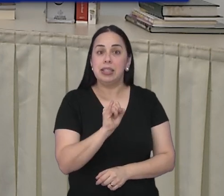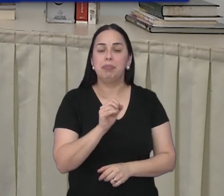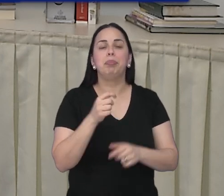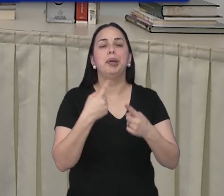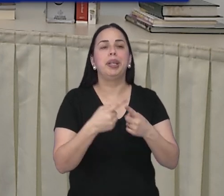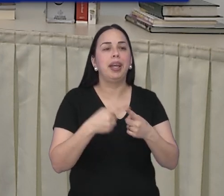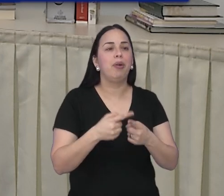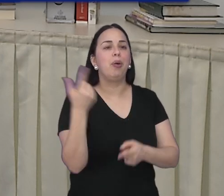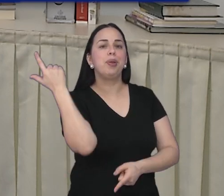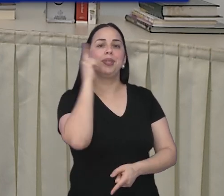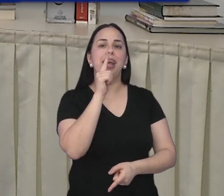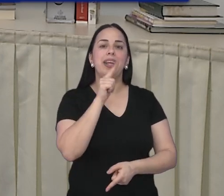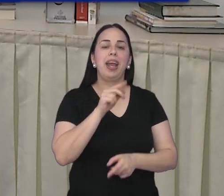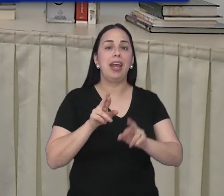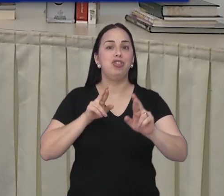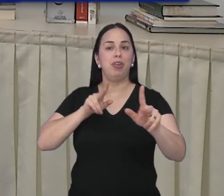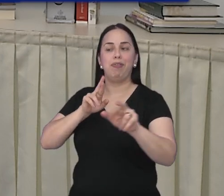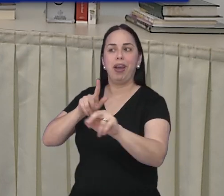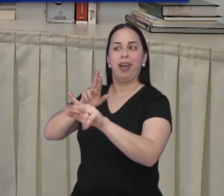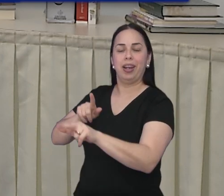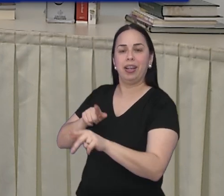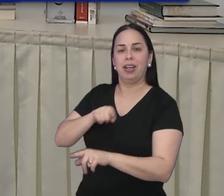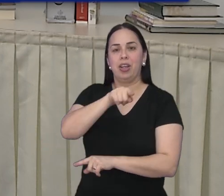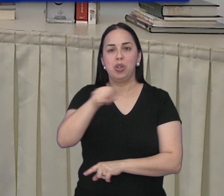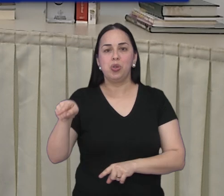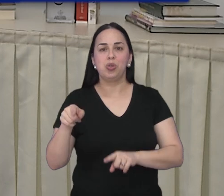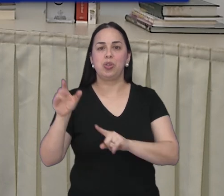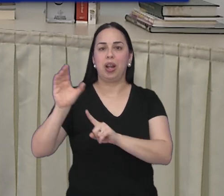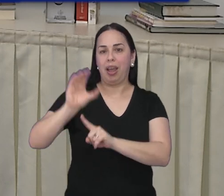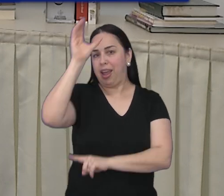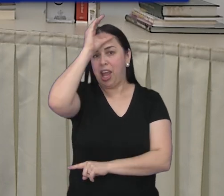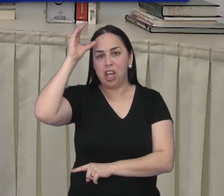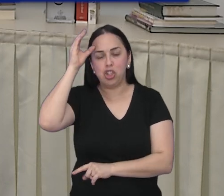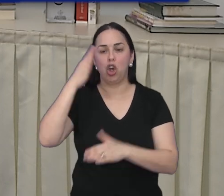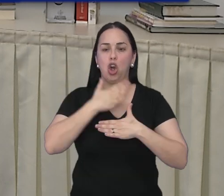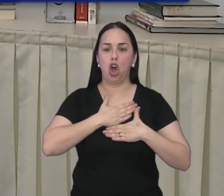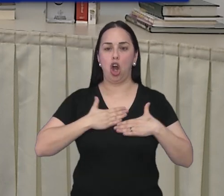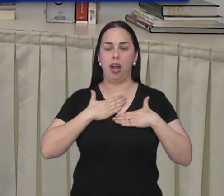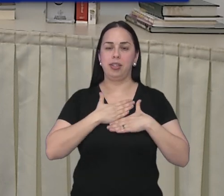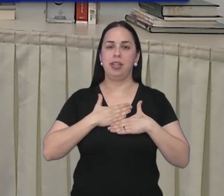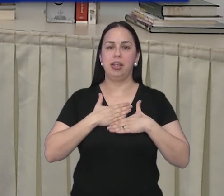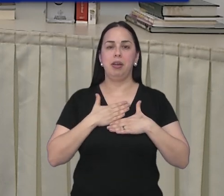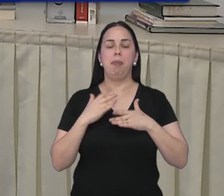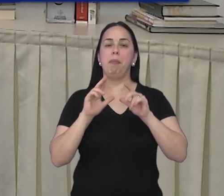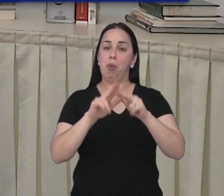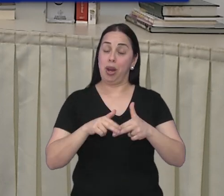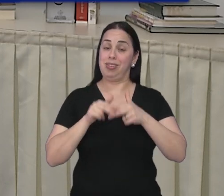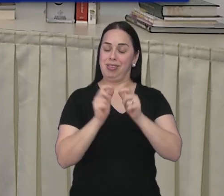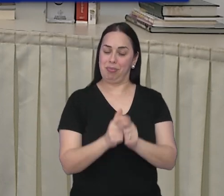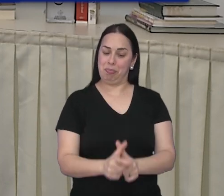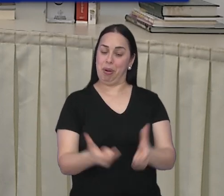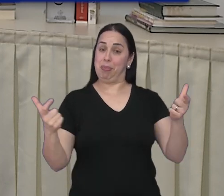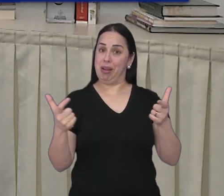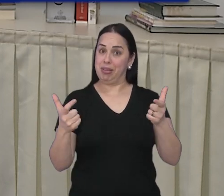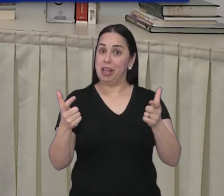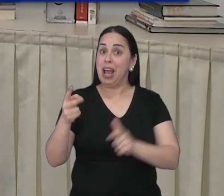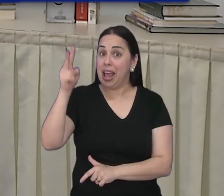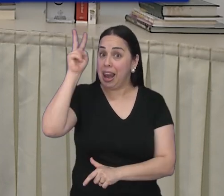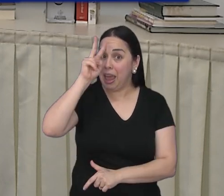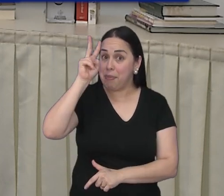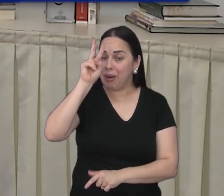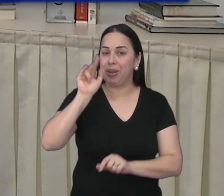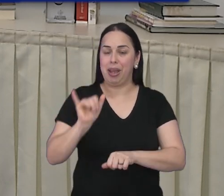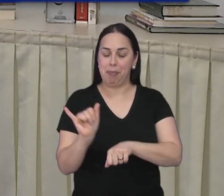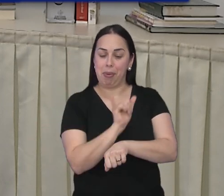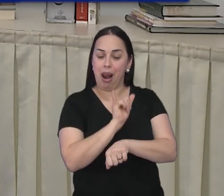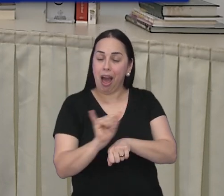cliente. Se você garante diferencial, satisfação dos seus clientes, satisfação do mercado e a tua chance de expandir aumenta